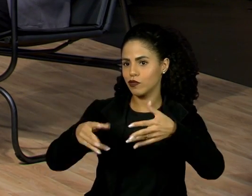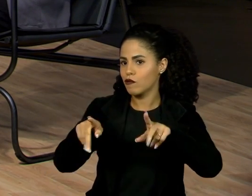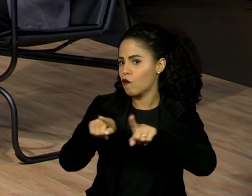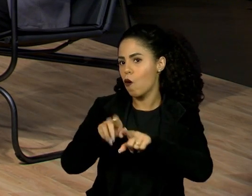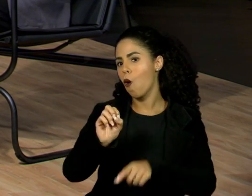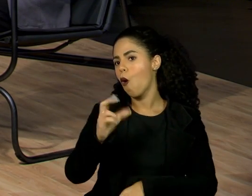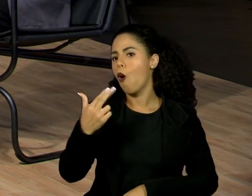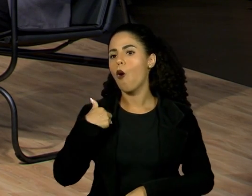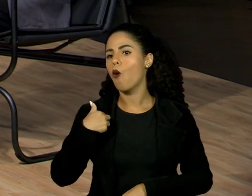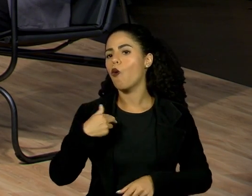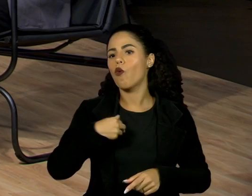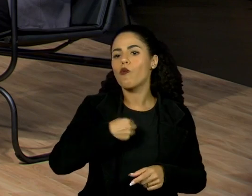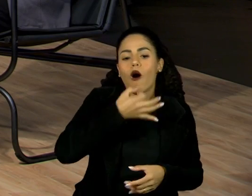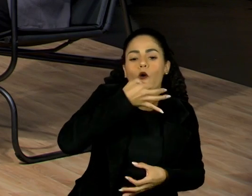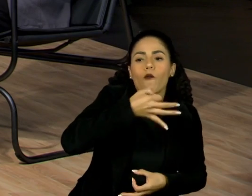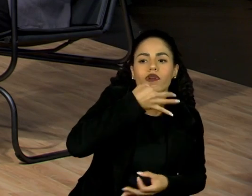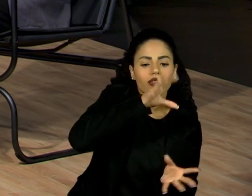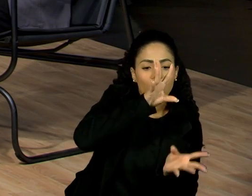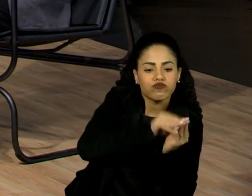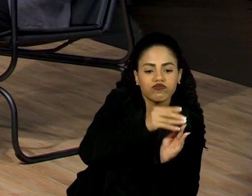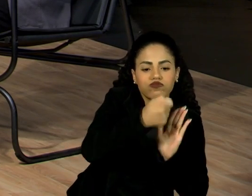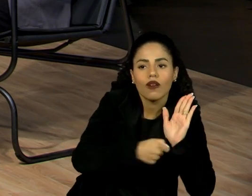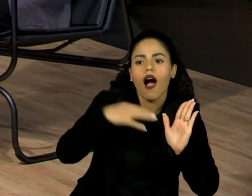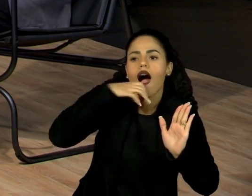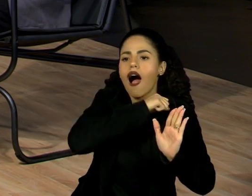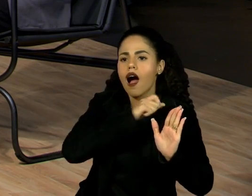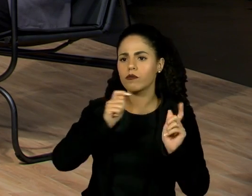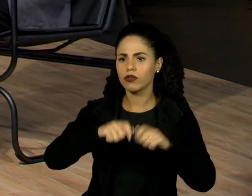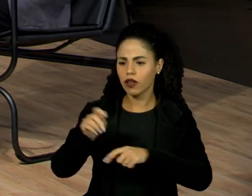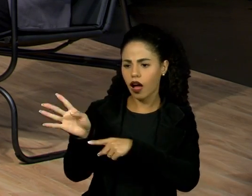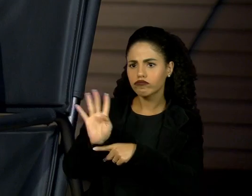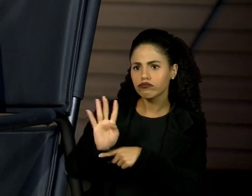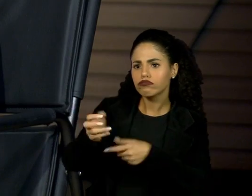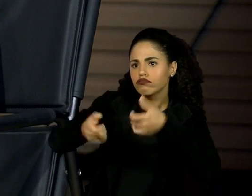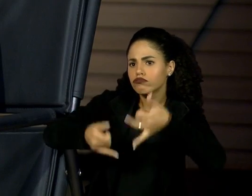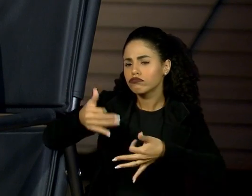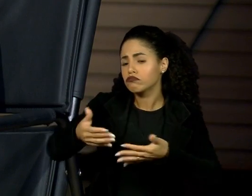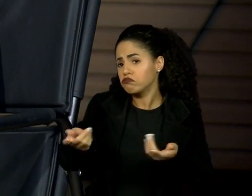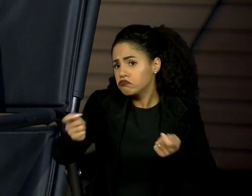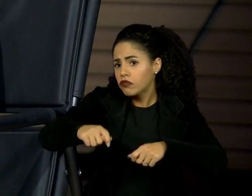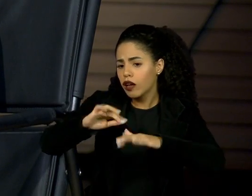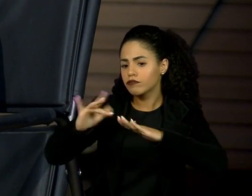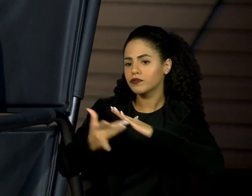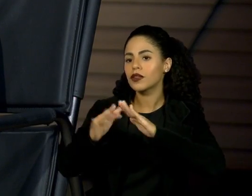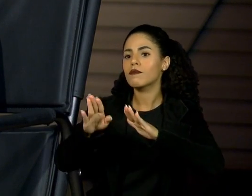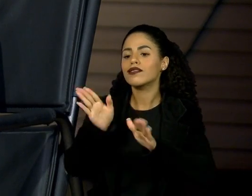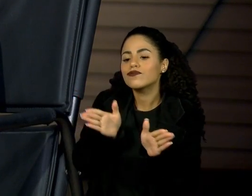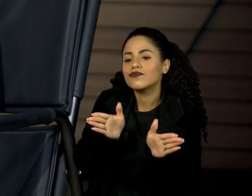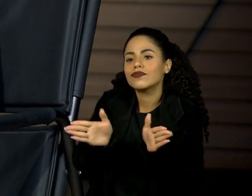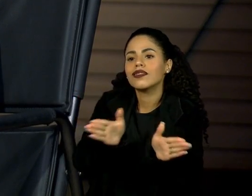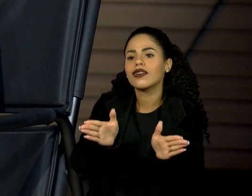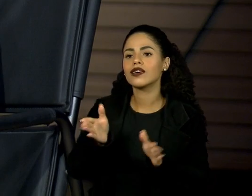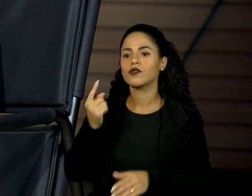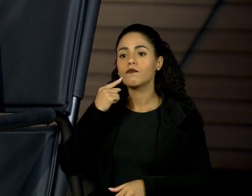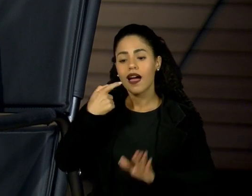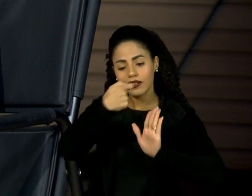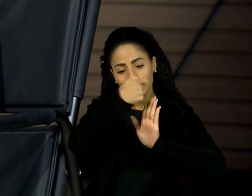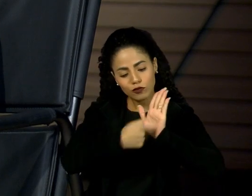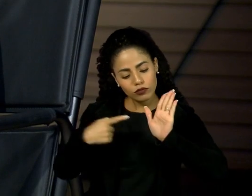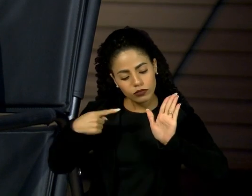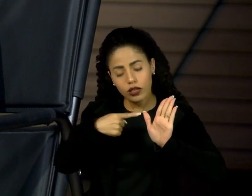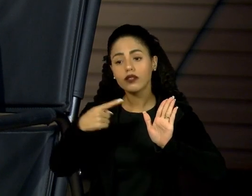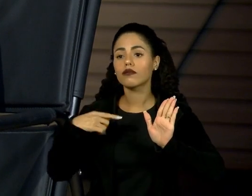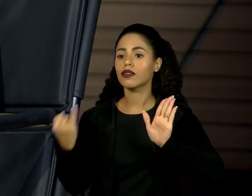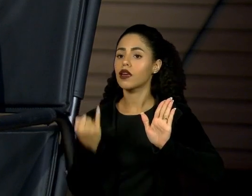como uma resenha, como uma vídeo-resenha, né? Eu acho que o acesso àquele texto, que é um